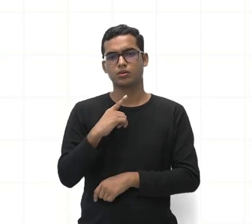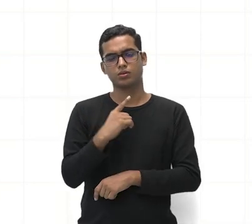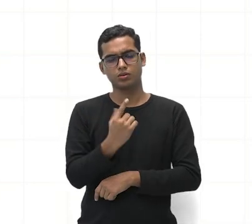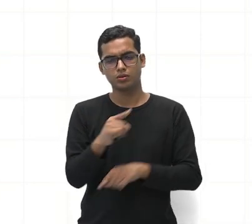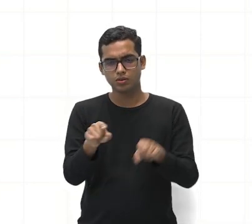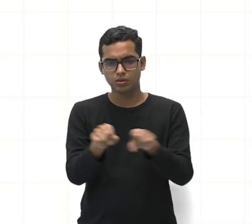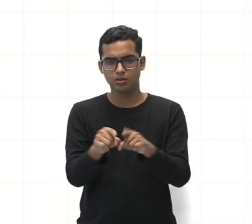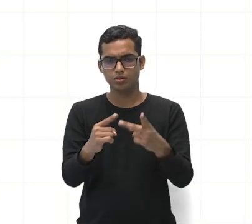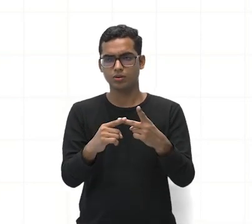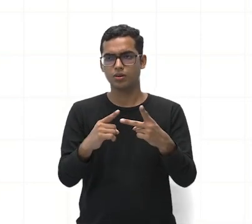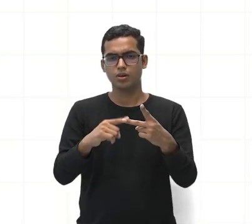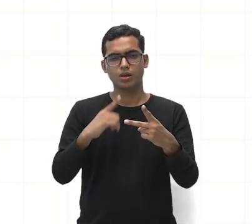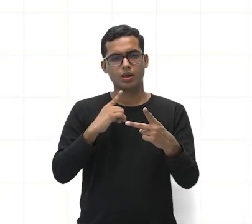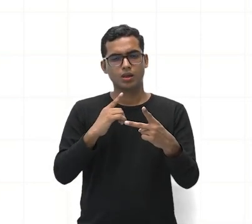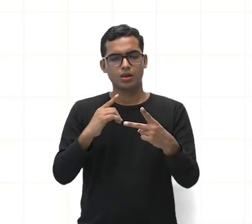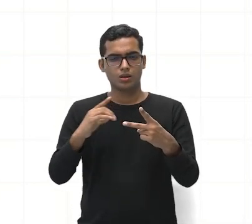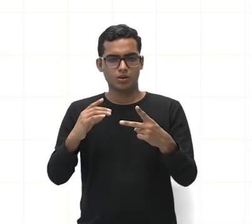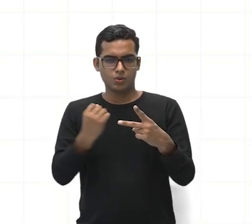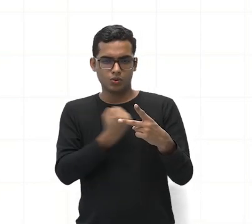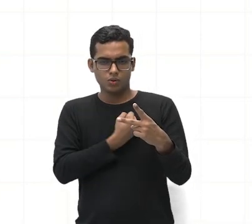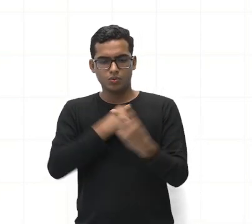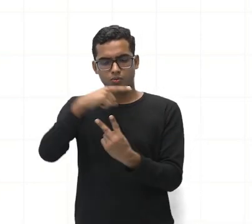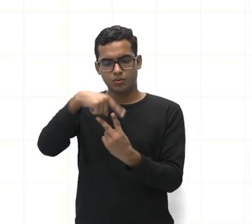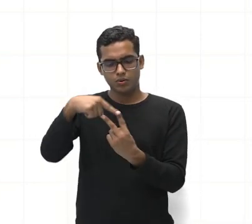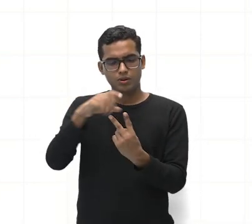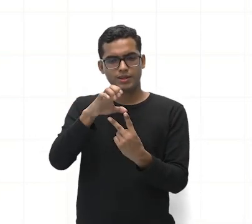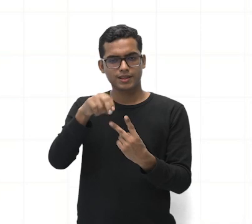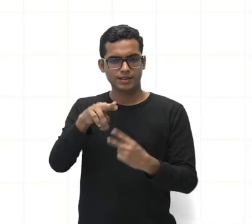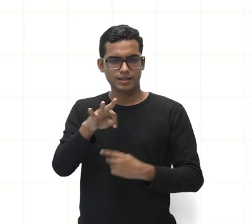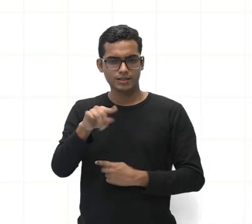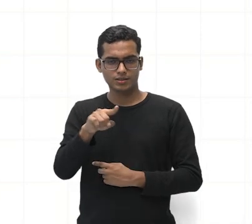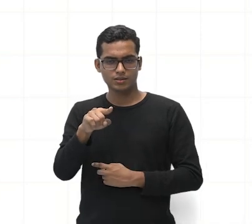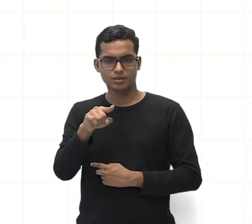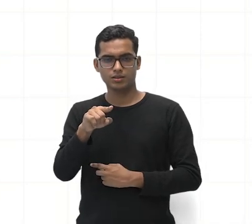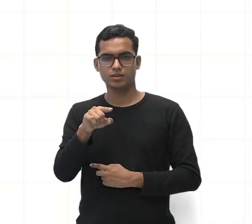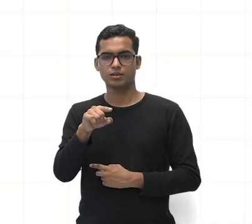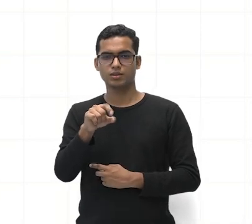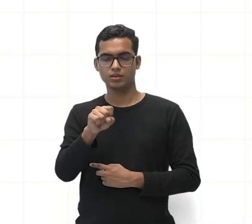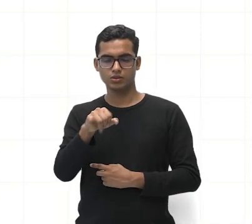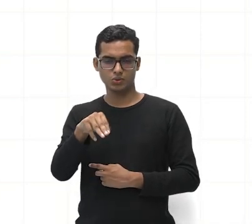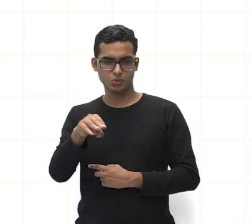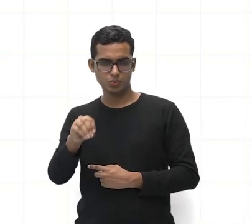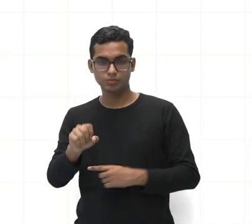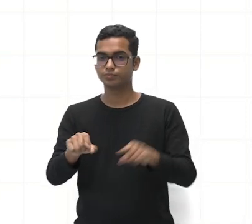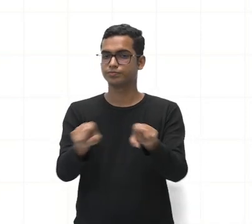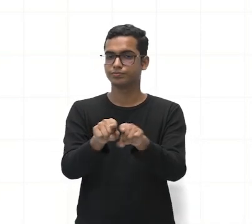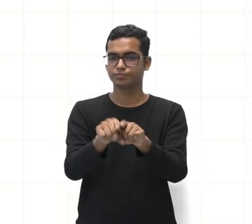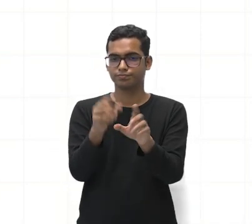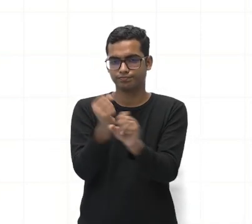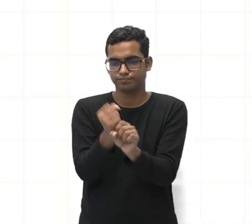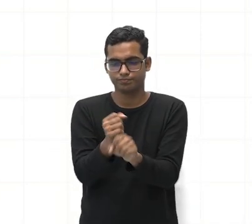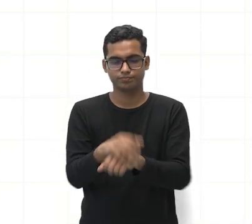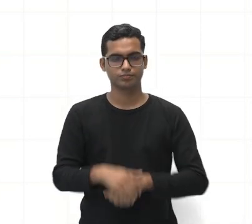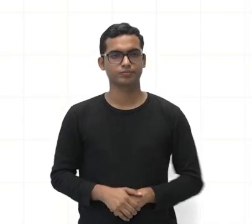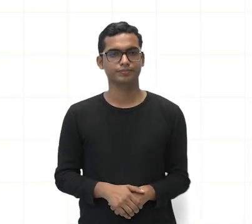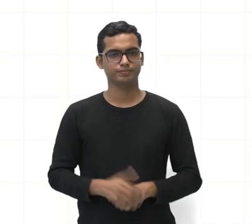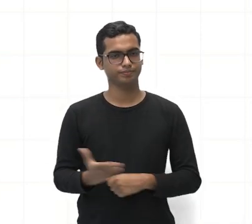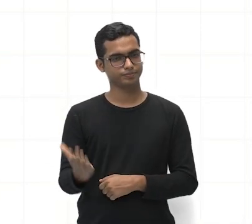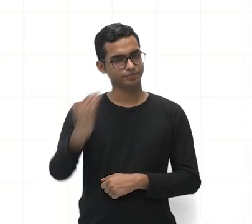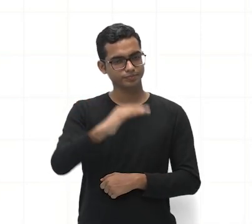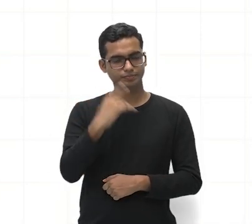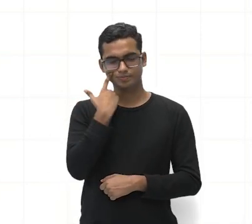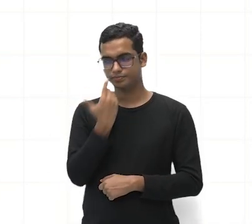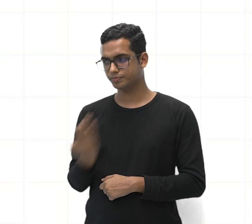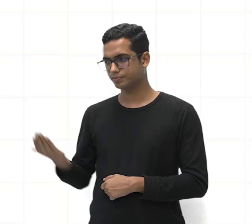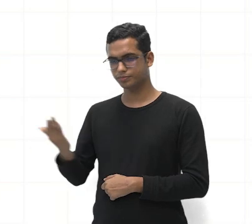assim por diante. Vamos praticar com alguns desafios cósmicos? Vamos lá então? Bora lá? Vem aqui comigo.